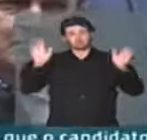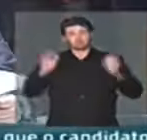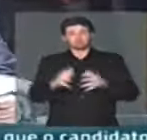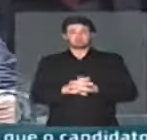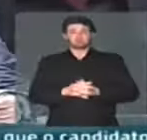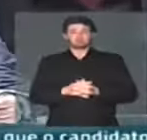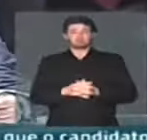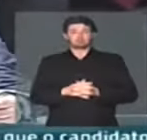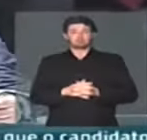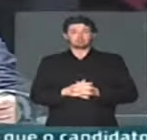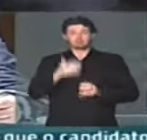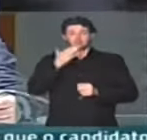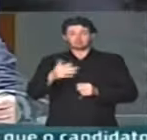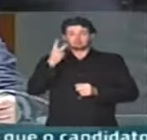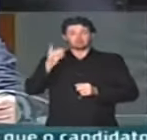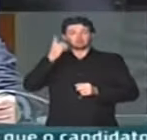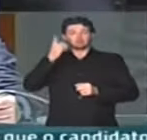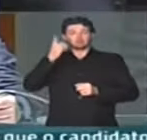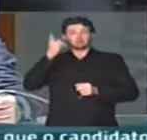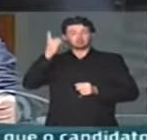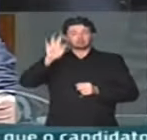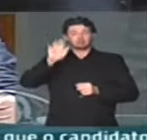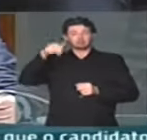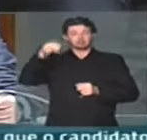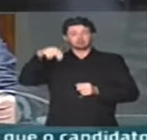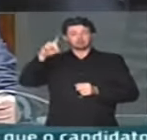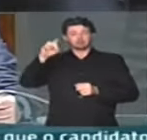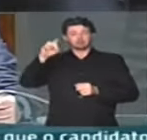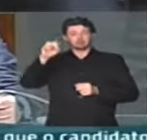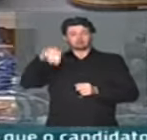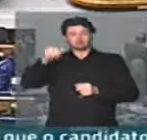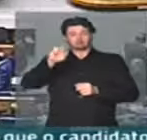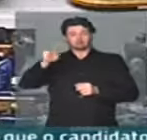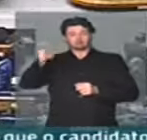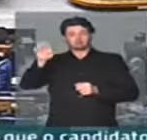isso. Para falar a favor, deputado Fernando Marrone.